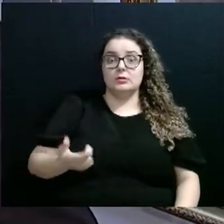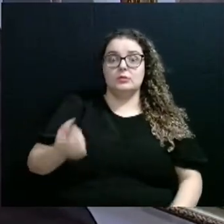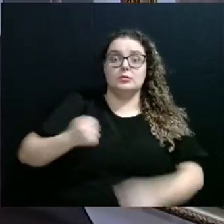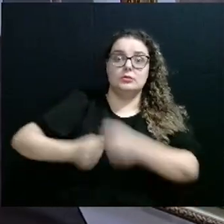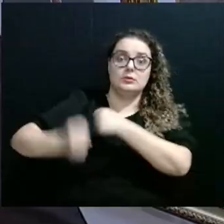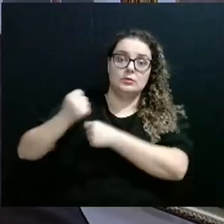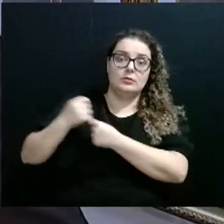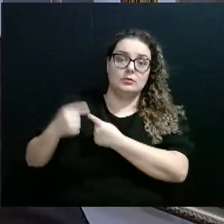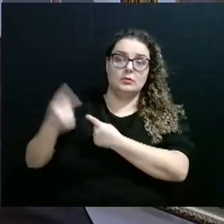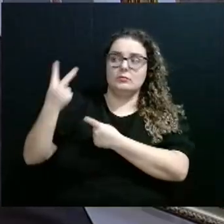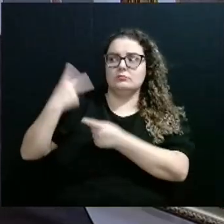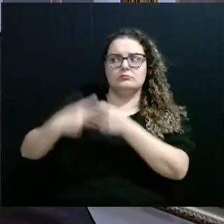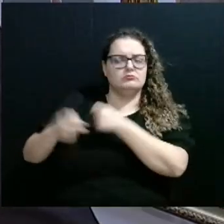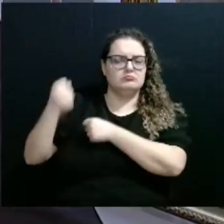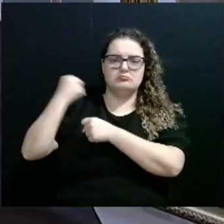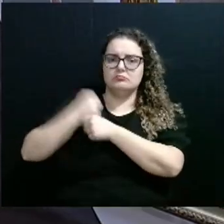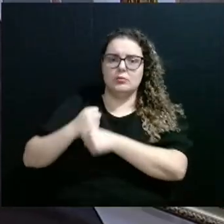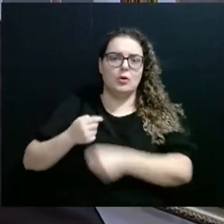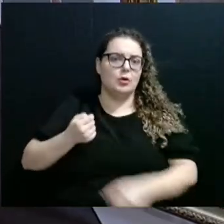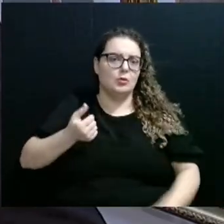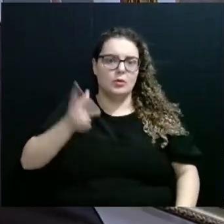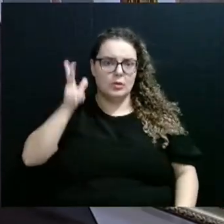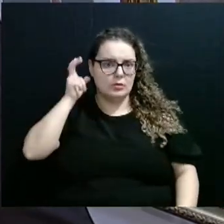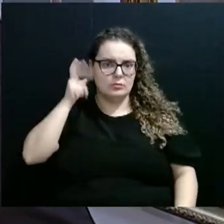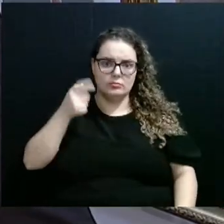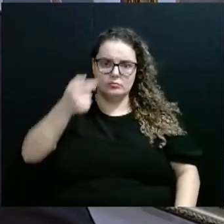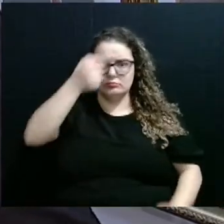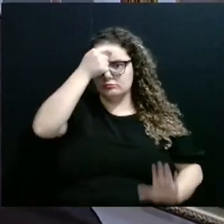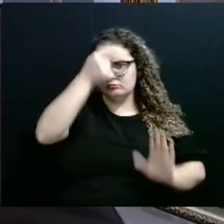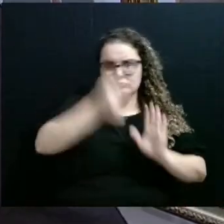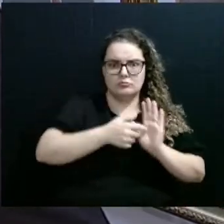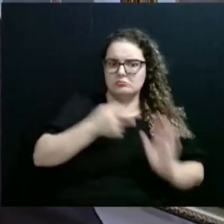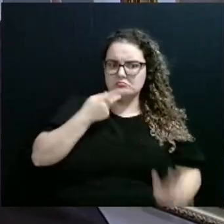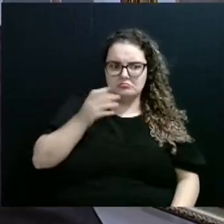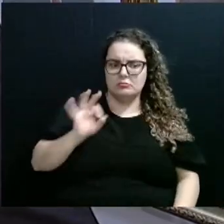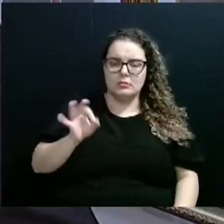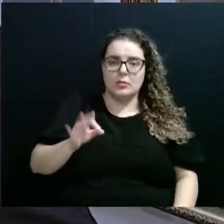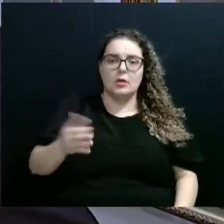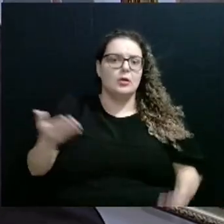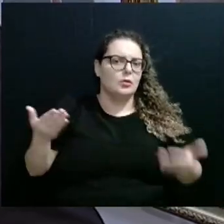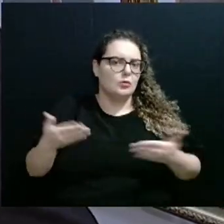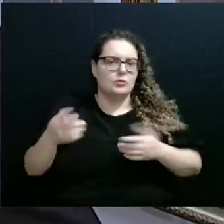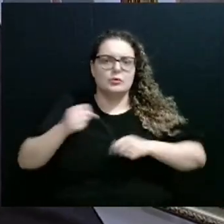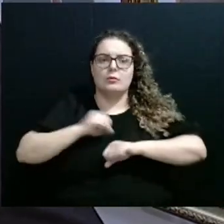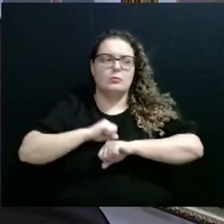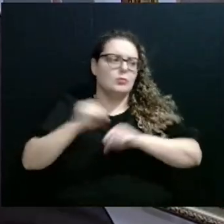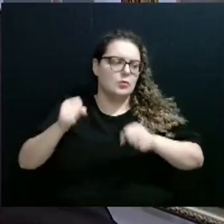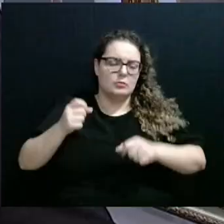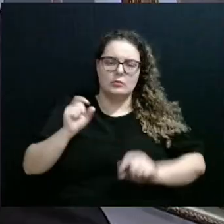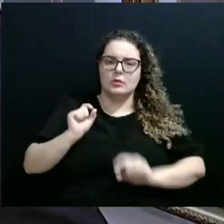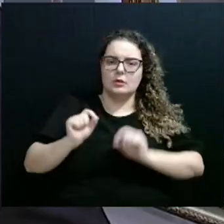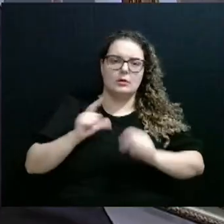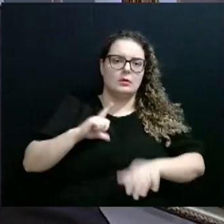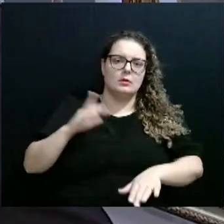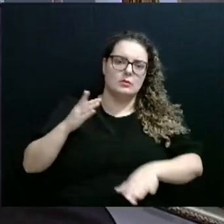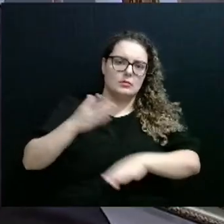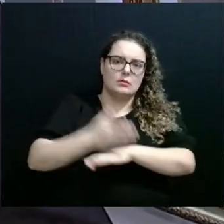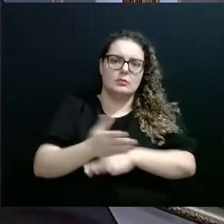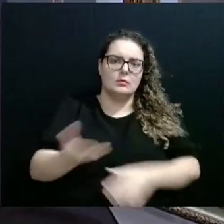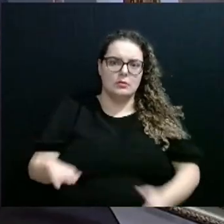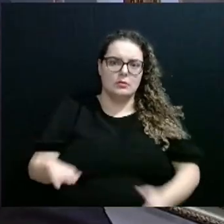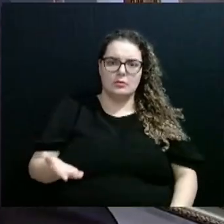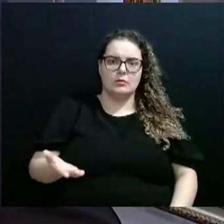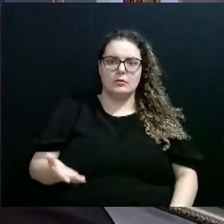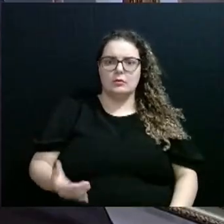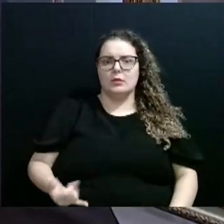atrás, quase não escutávamos falar. E hoje é impossível, praticamente, quem tem acesso, né, aos smartphones, a computadores,